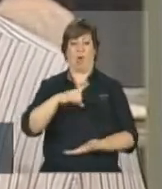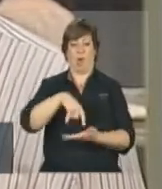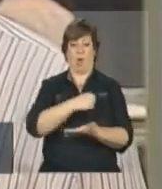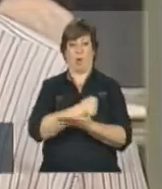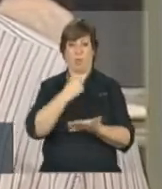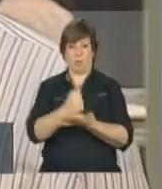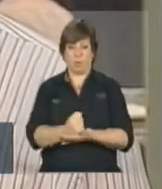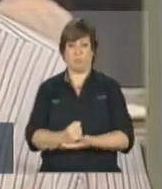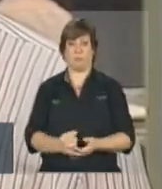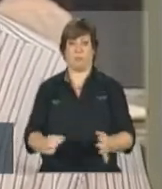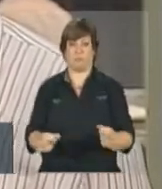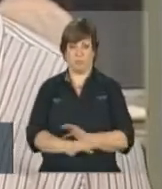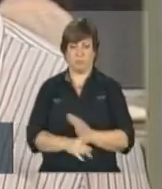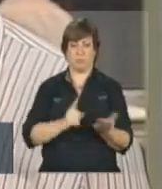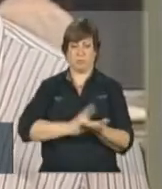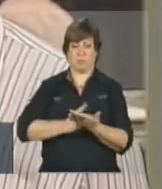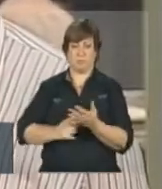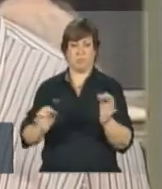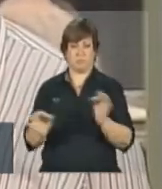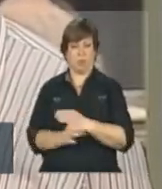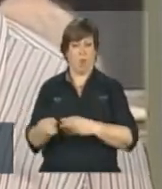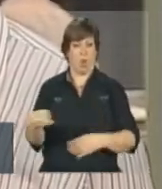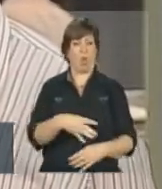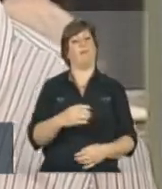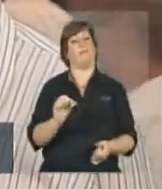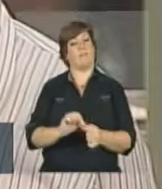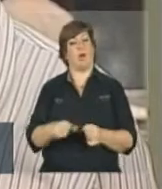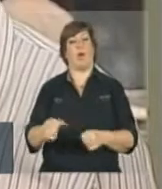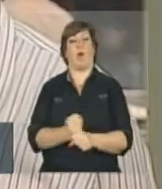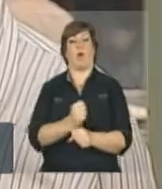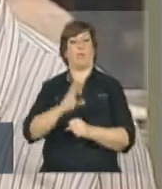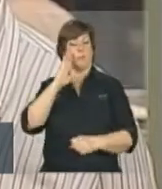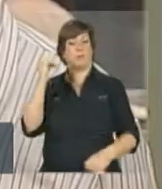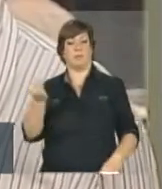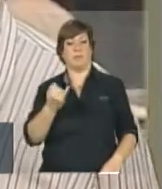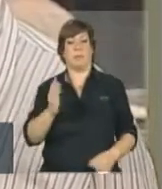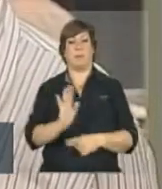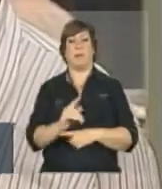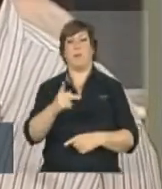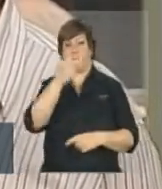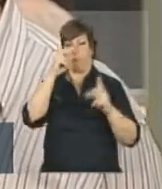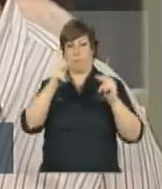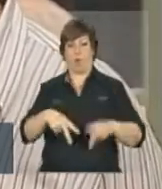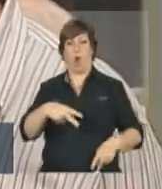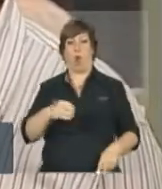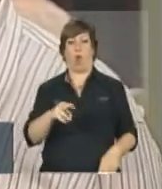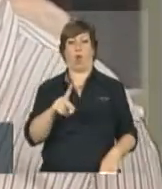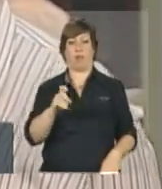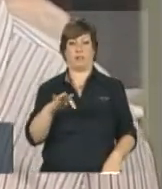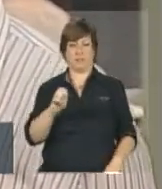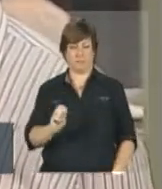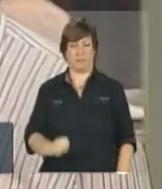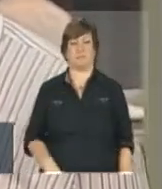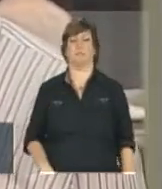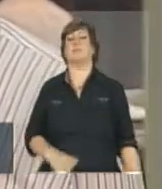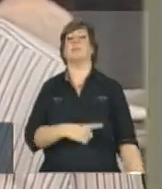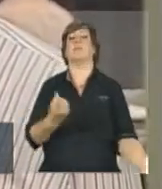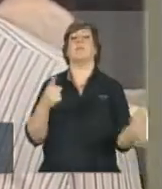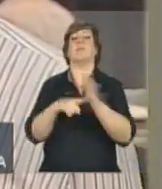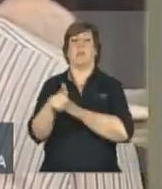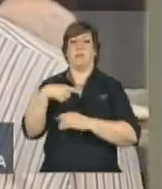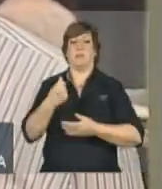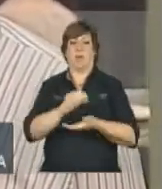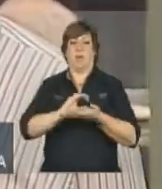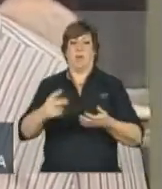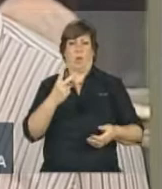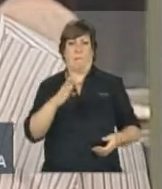contratos repactuados, executem as obras que são fundamentais para a população do Nordeste. Houve até um aporte de 2 bilhões